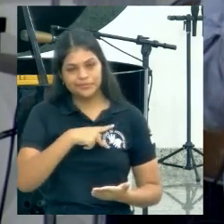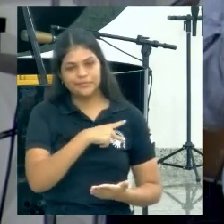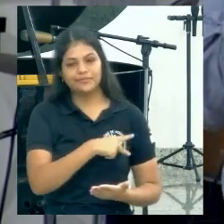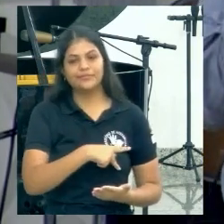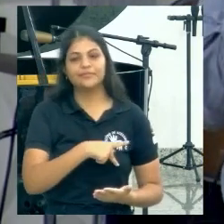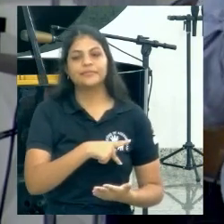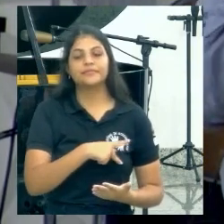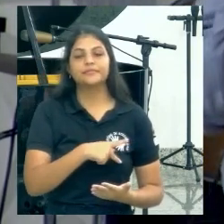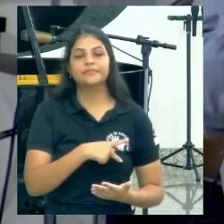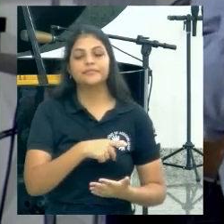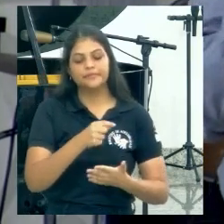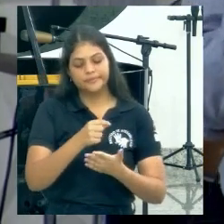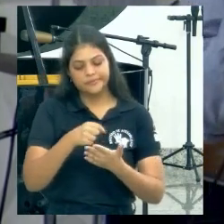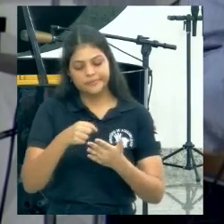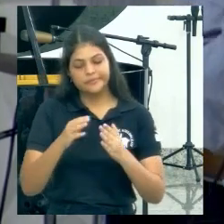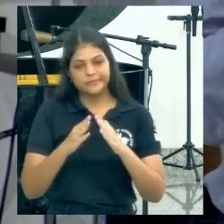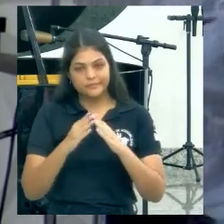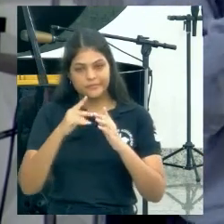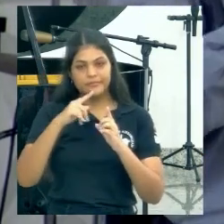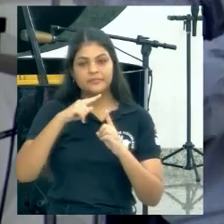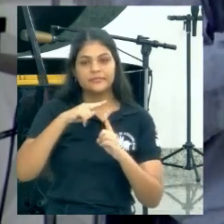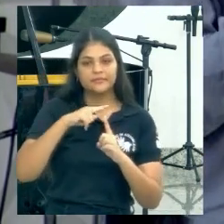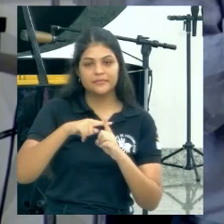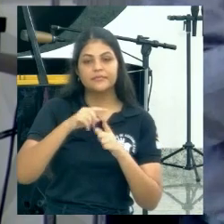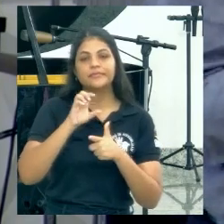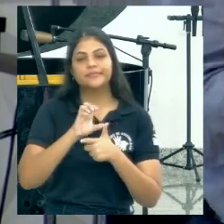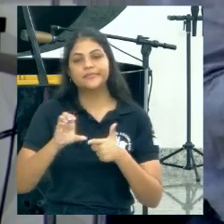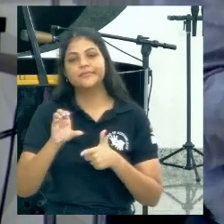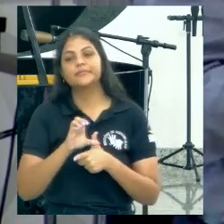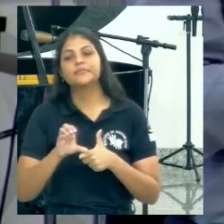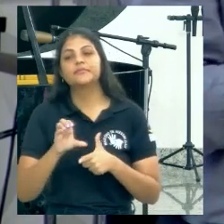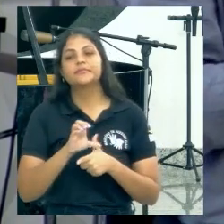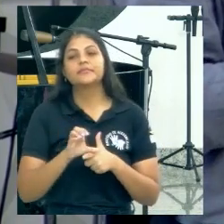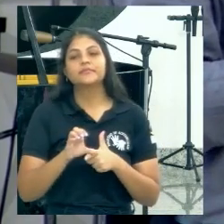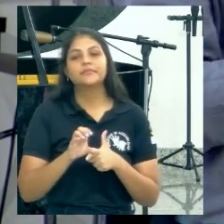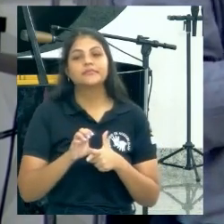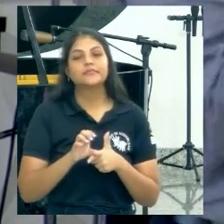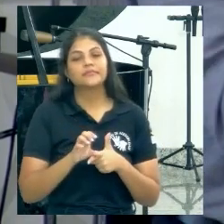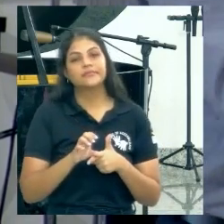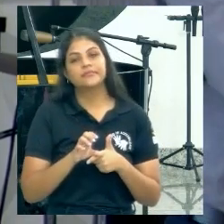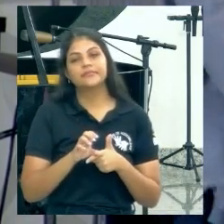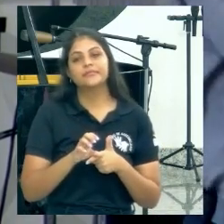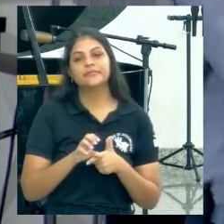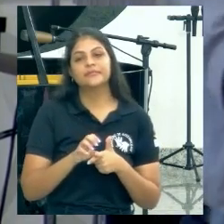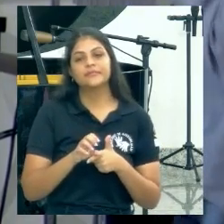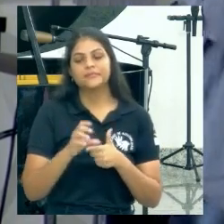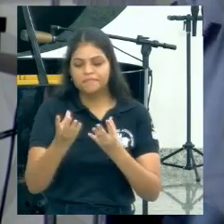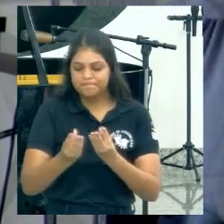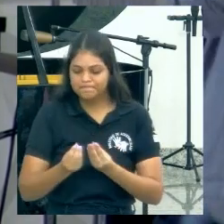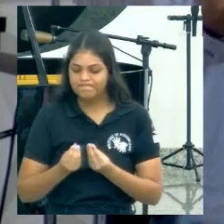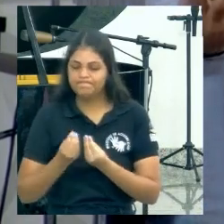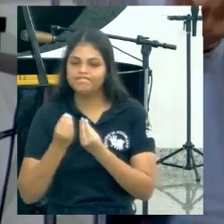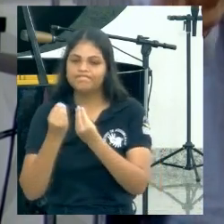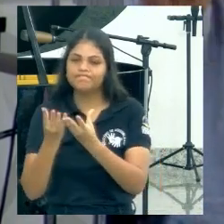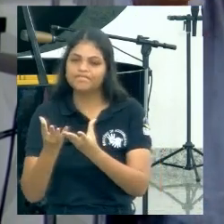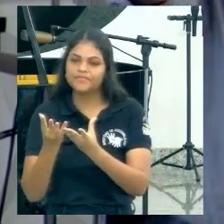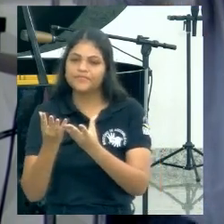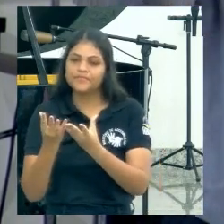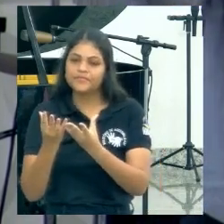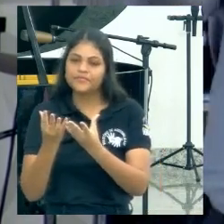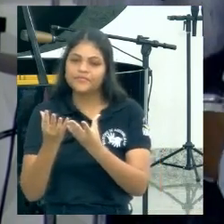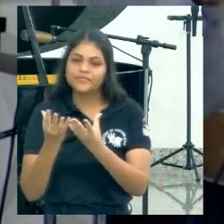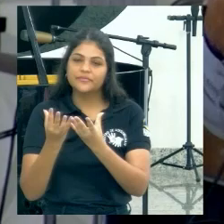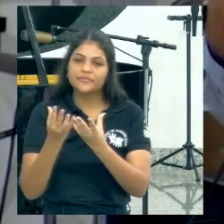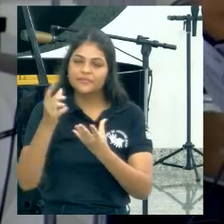igreja? Você já imaginou o que é que está por trás disso? Eu entregar para aquele que tem